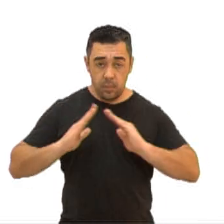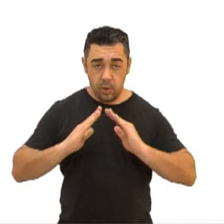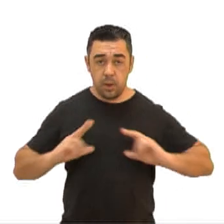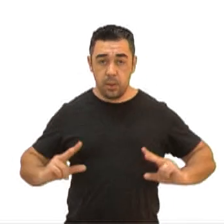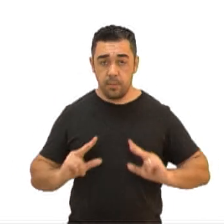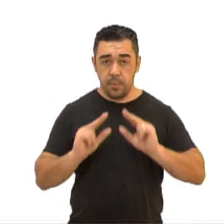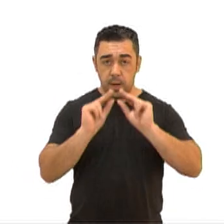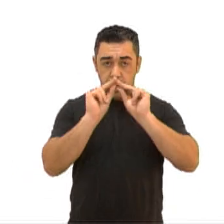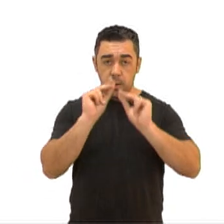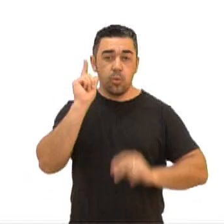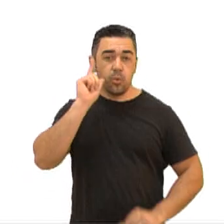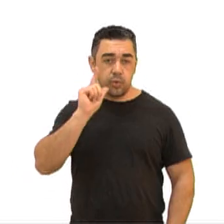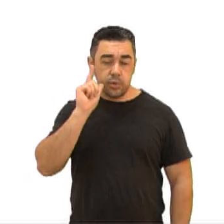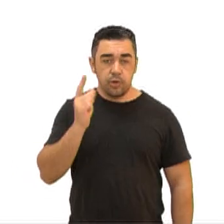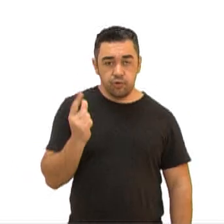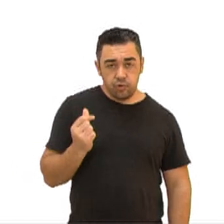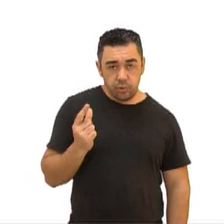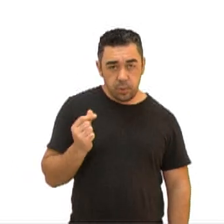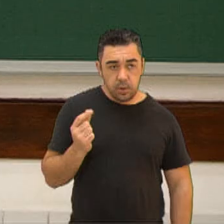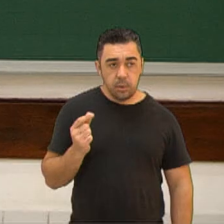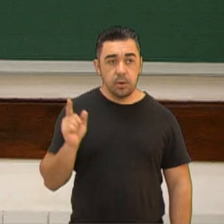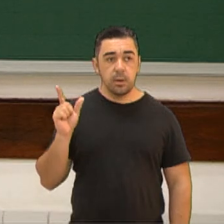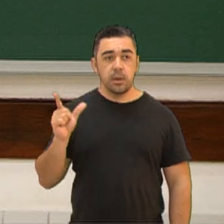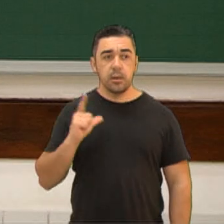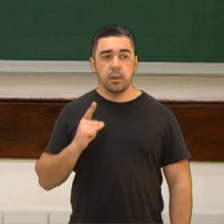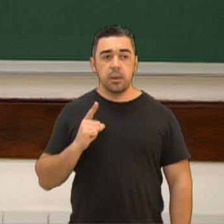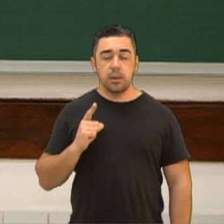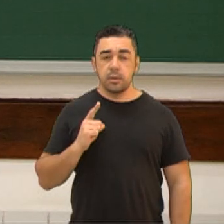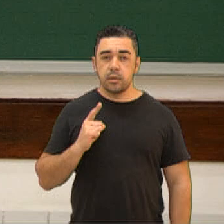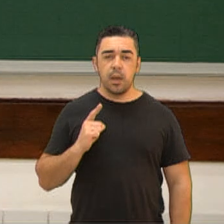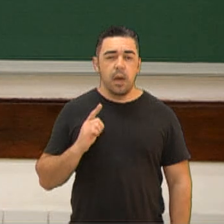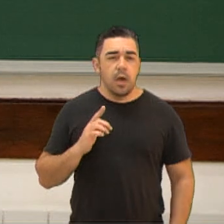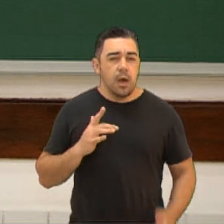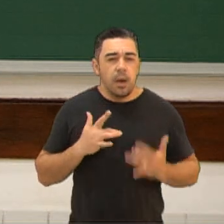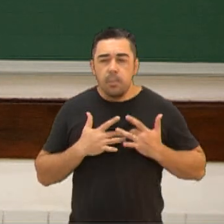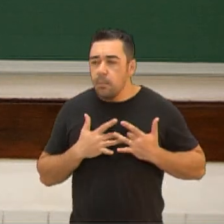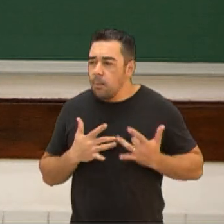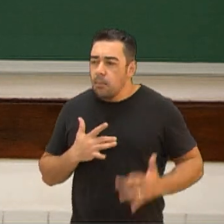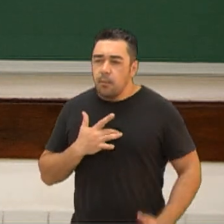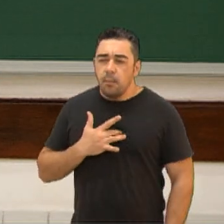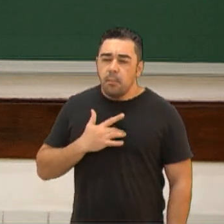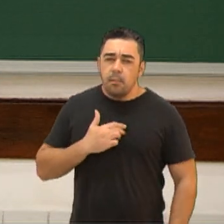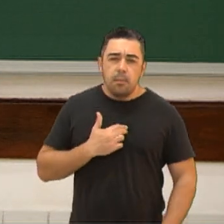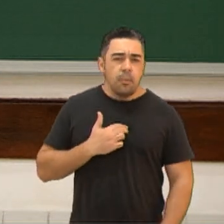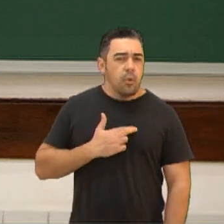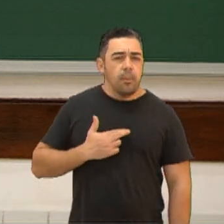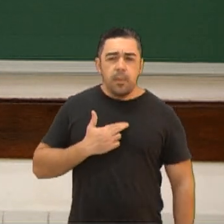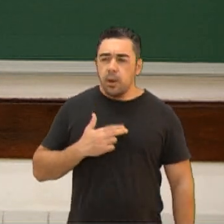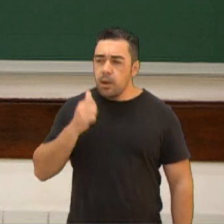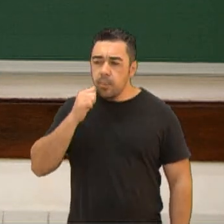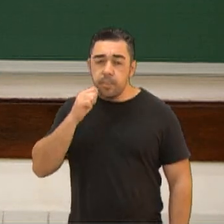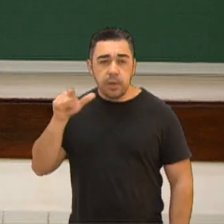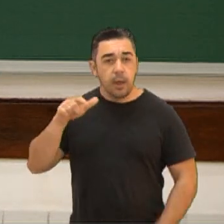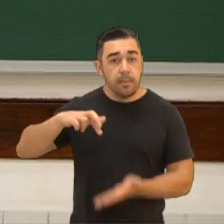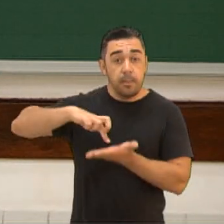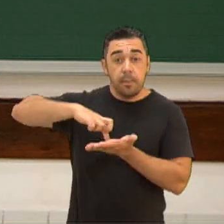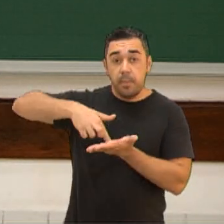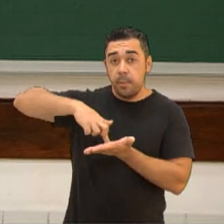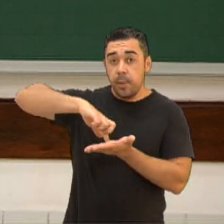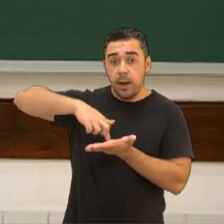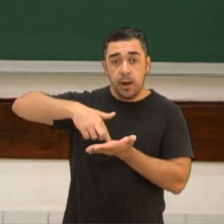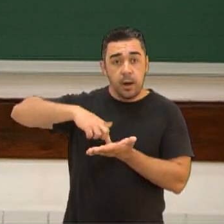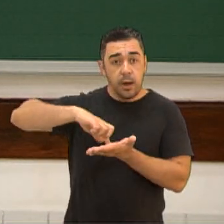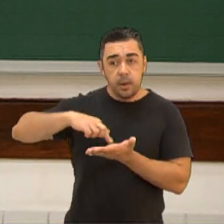consegue ganhar um pouquinho de dinheiro, e ele se apaixona por uma bailarina, ele começa a namorar uma bailarina bem conhecida, então acaba aquela